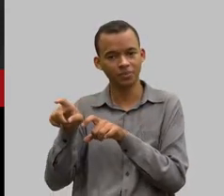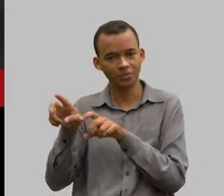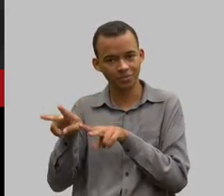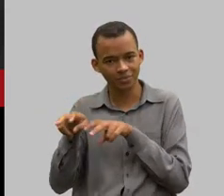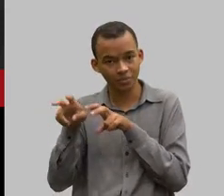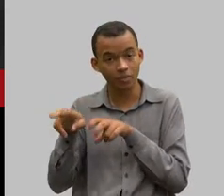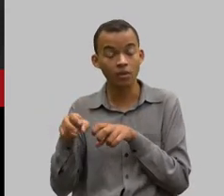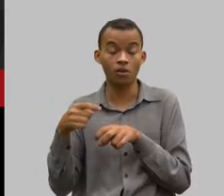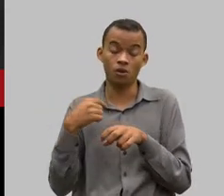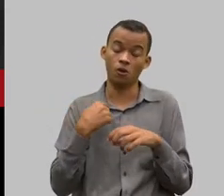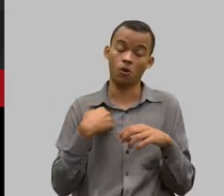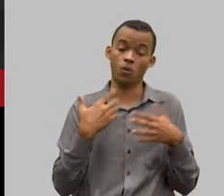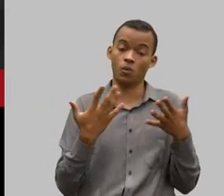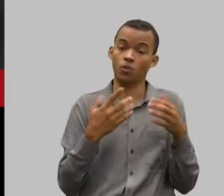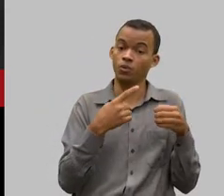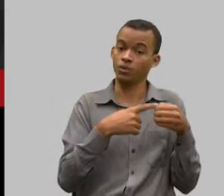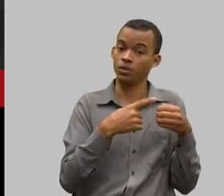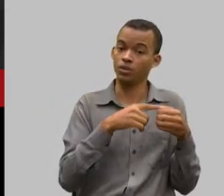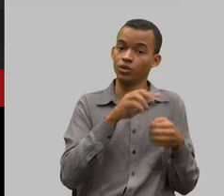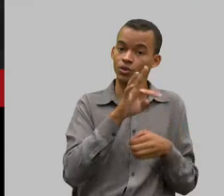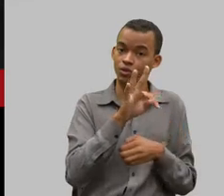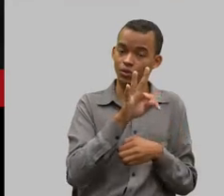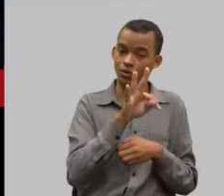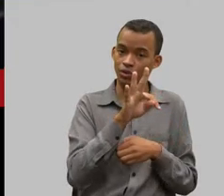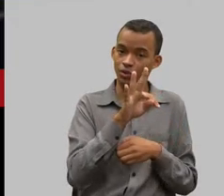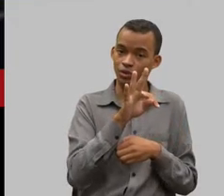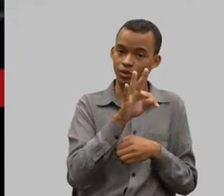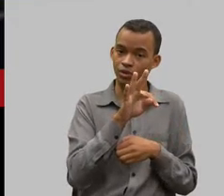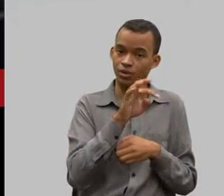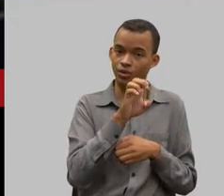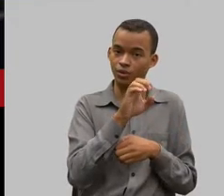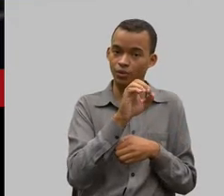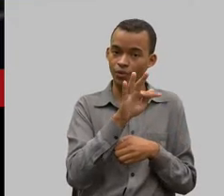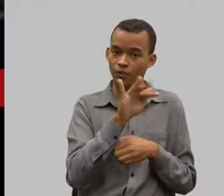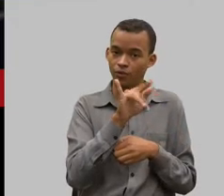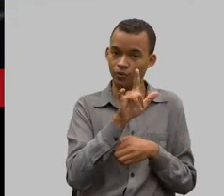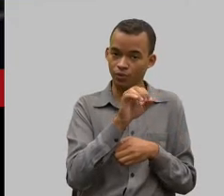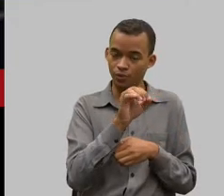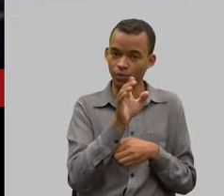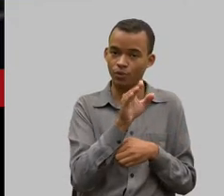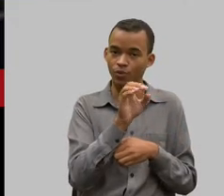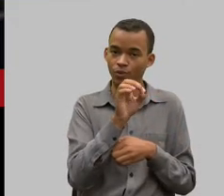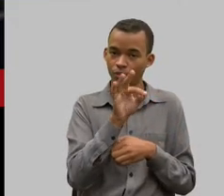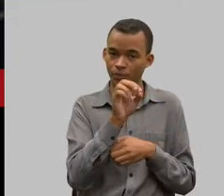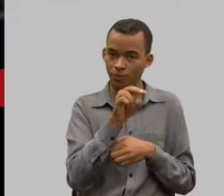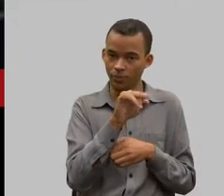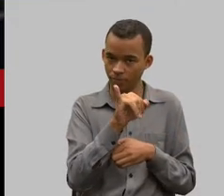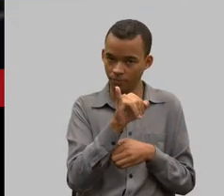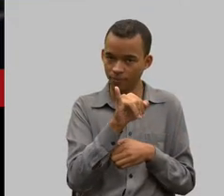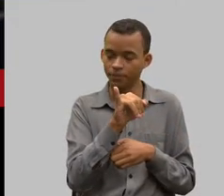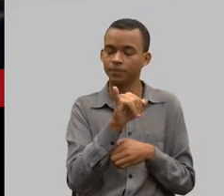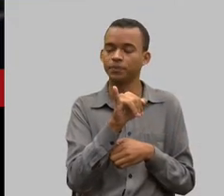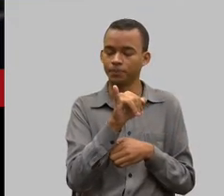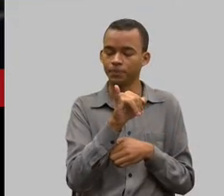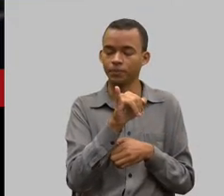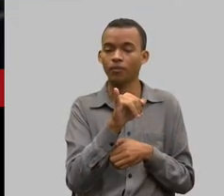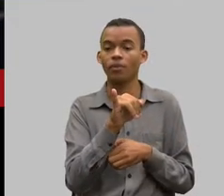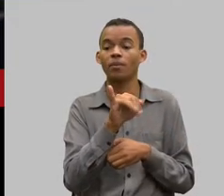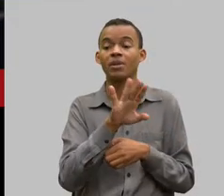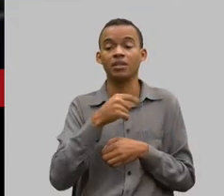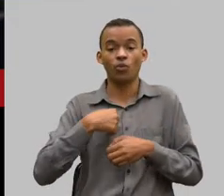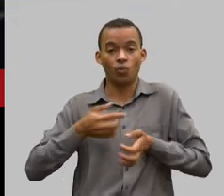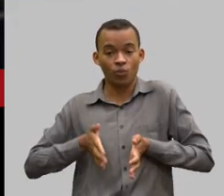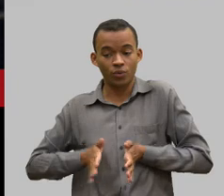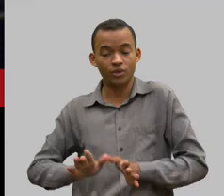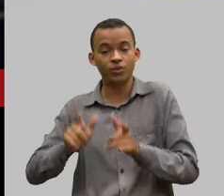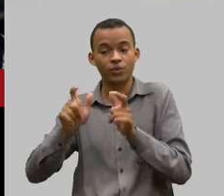fotone Mas Sou natural da cidade de Tamburi onde a maior empresa exceto a prefeitura que lá